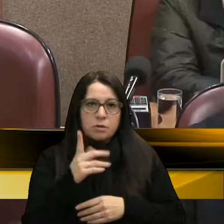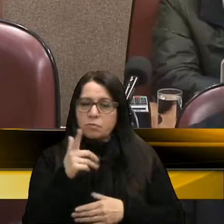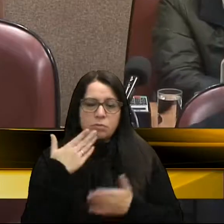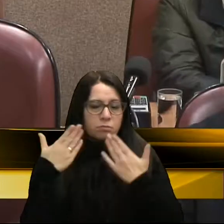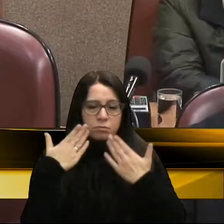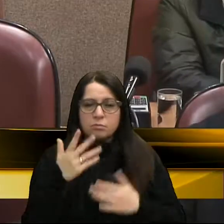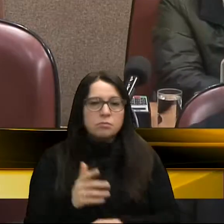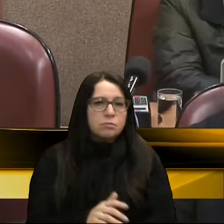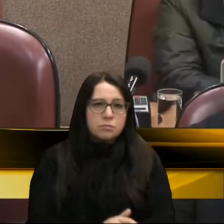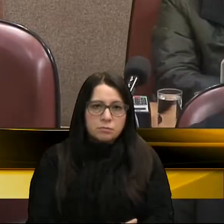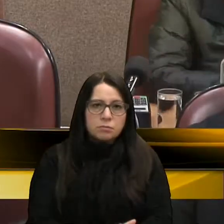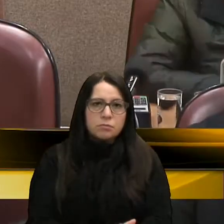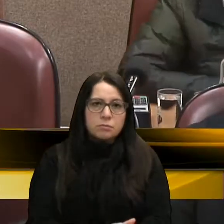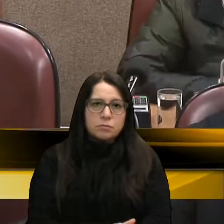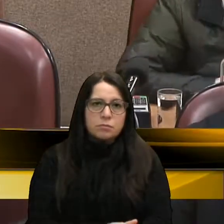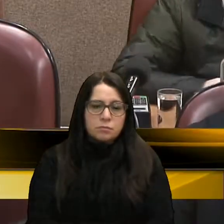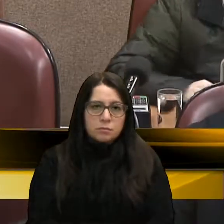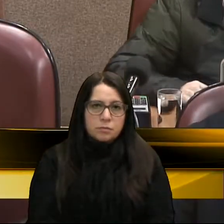dúvida.